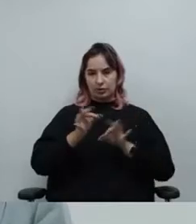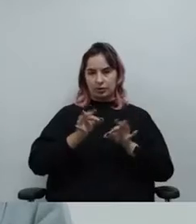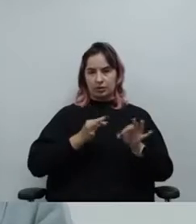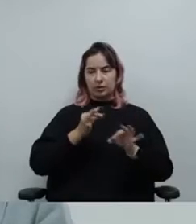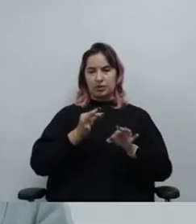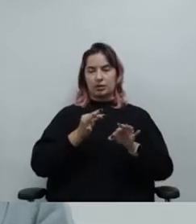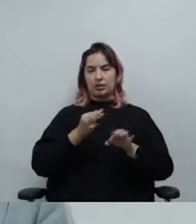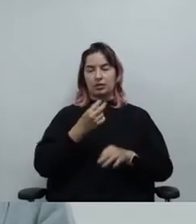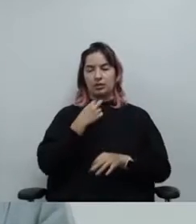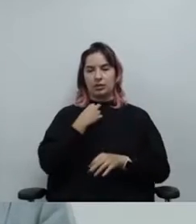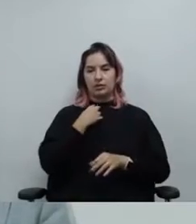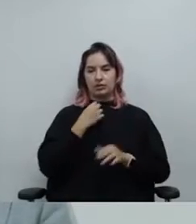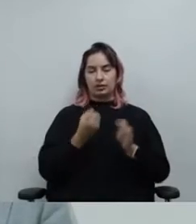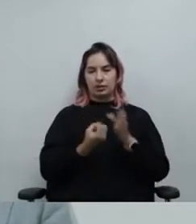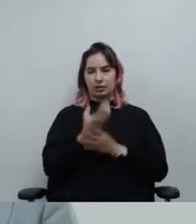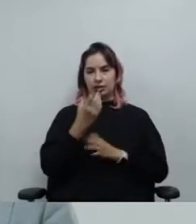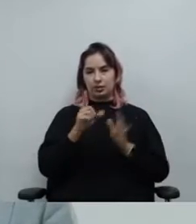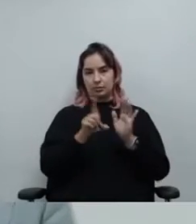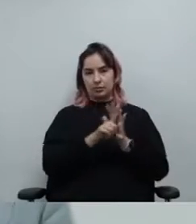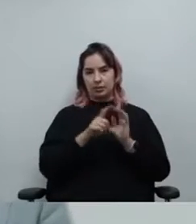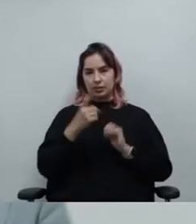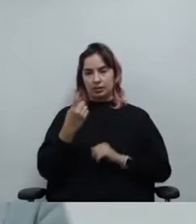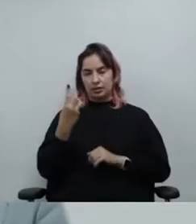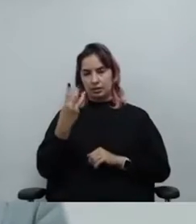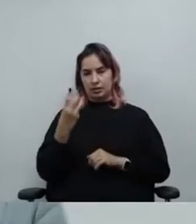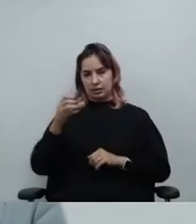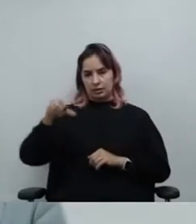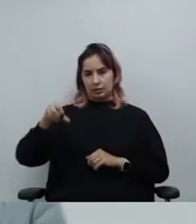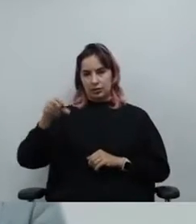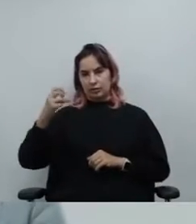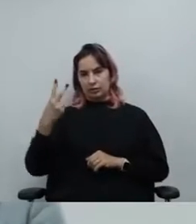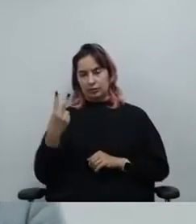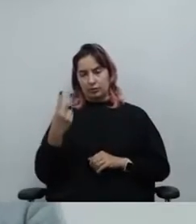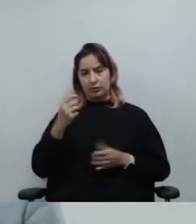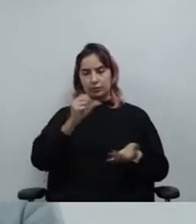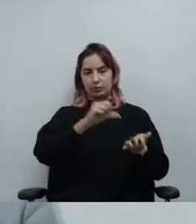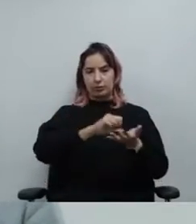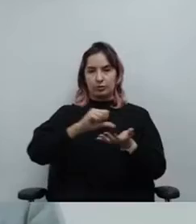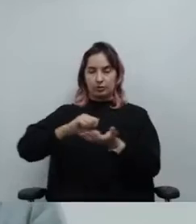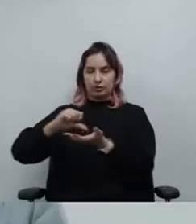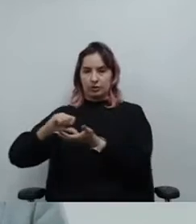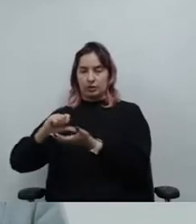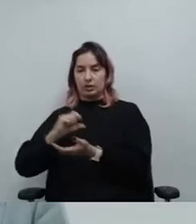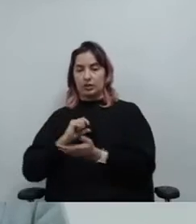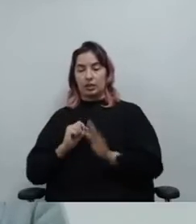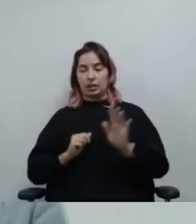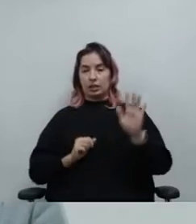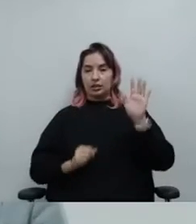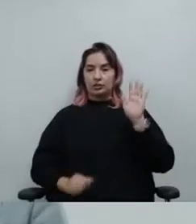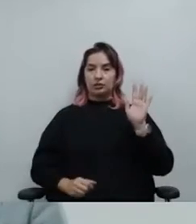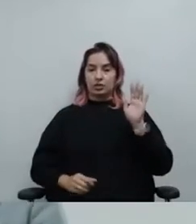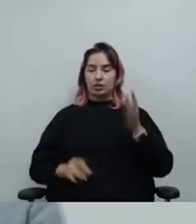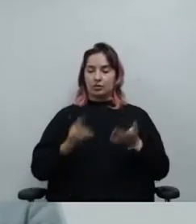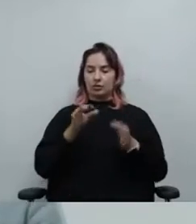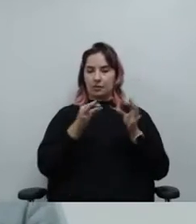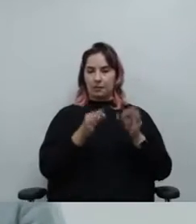oficialas criados pela Lei 1392 para que as unidades que disponham de candidatos efetivos com o perfil para